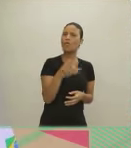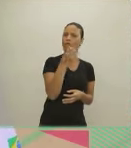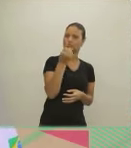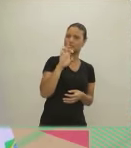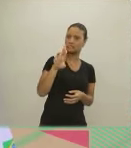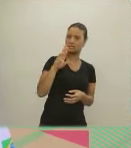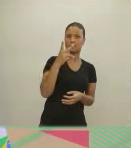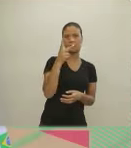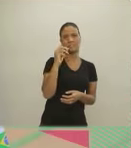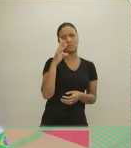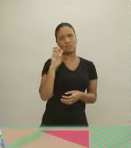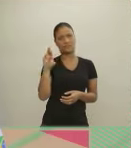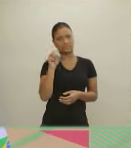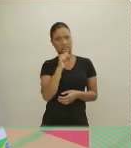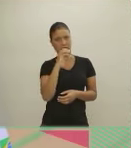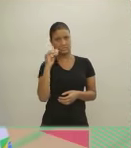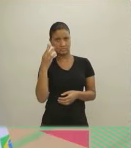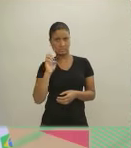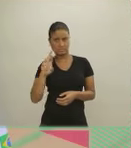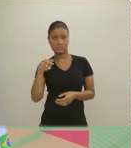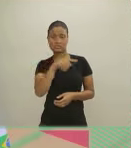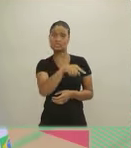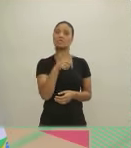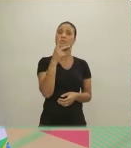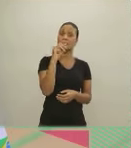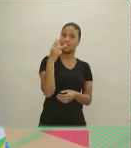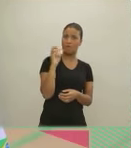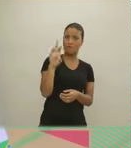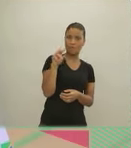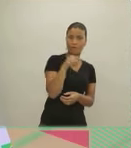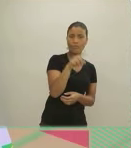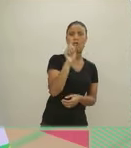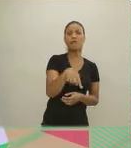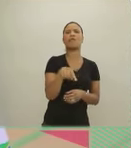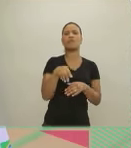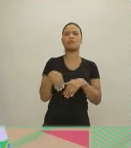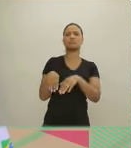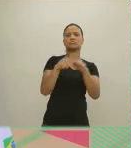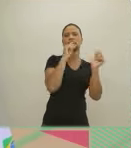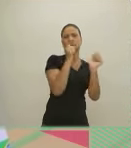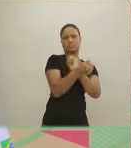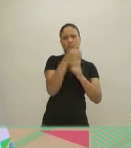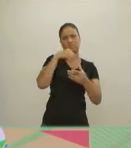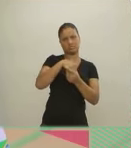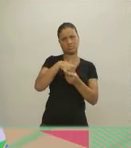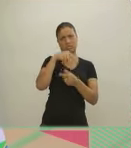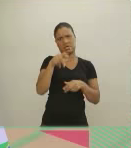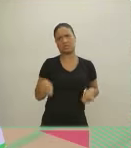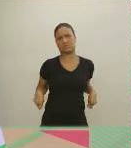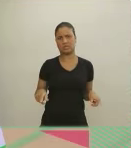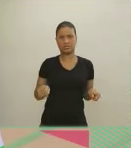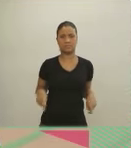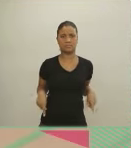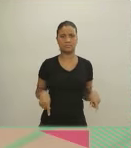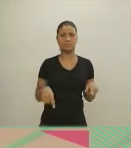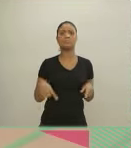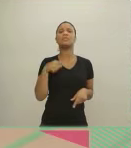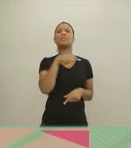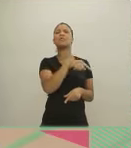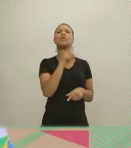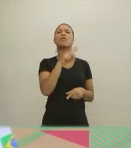Power Soccer é uma modidade paradesportiva de futebol em cadeira de rodas ele é praticado por pessoas com